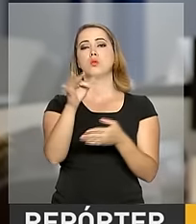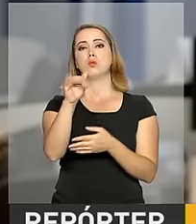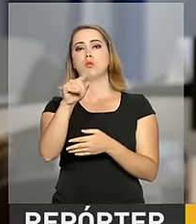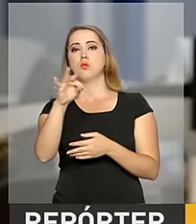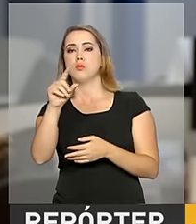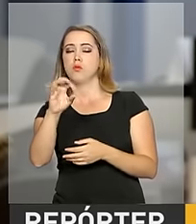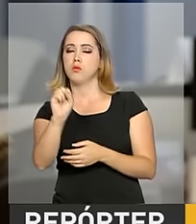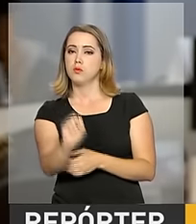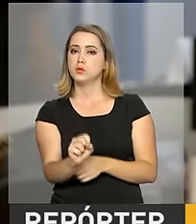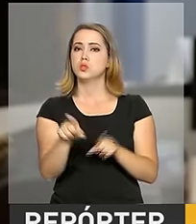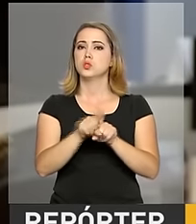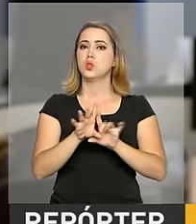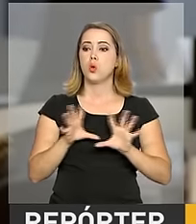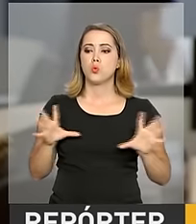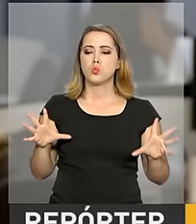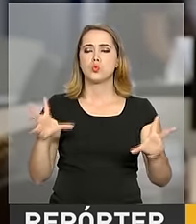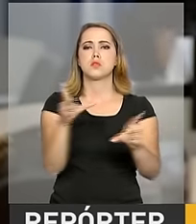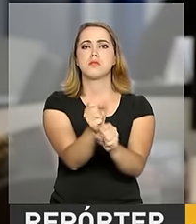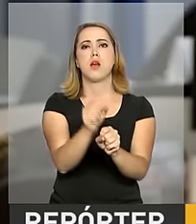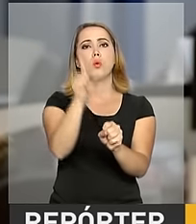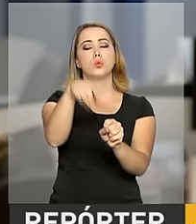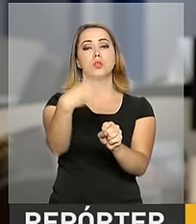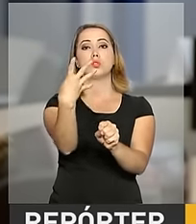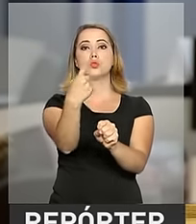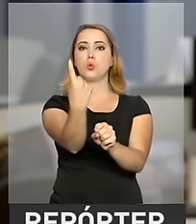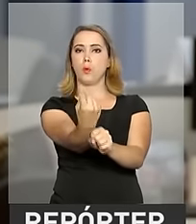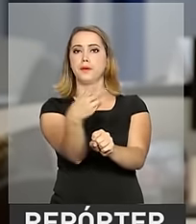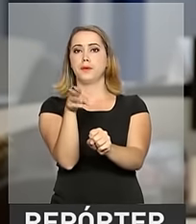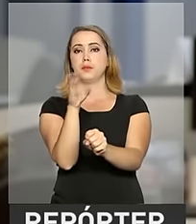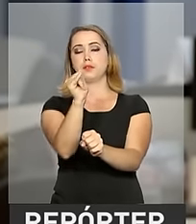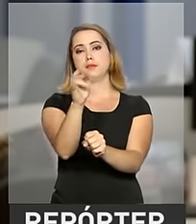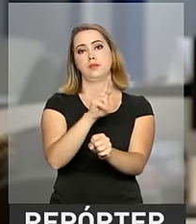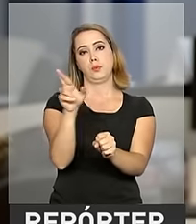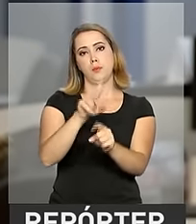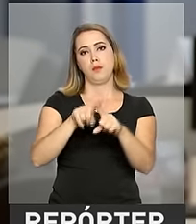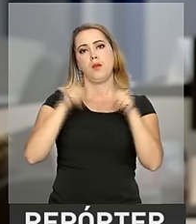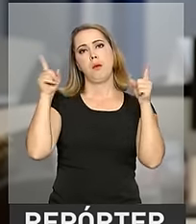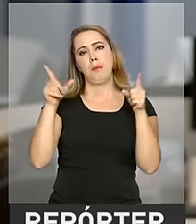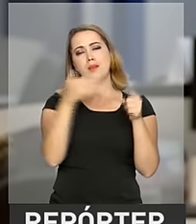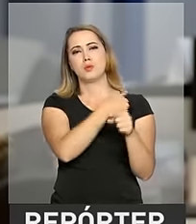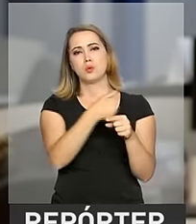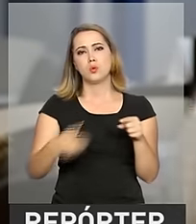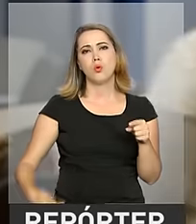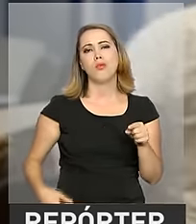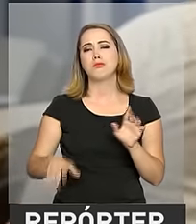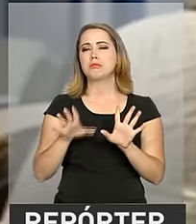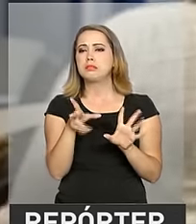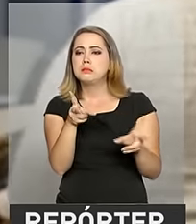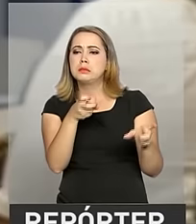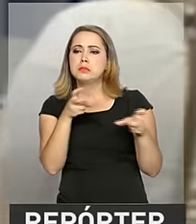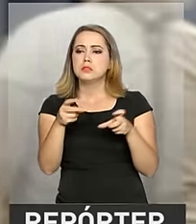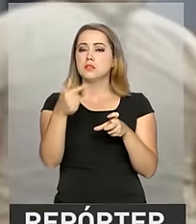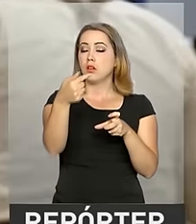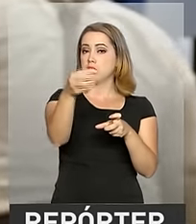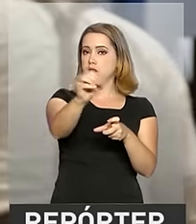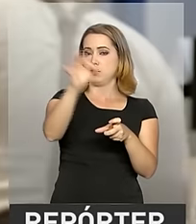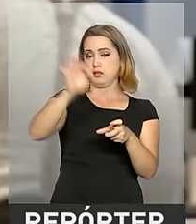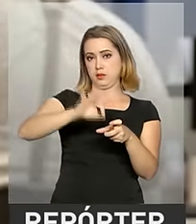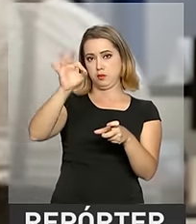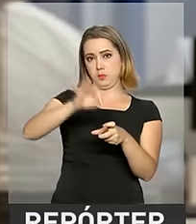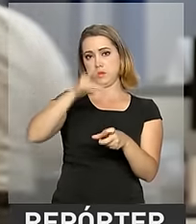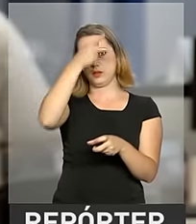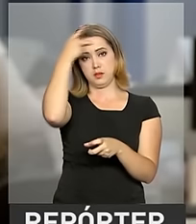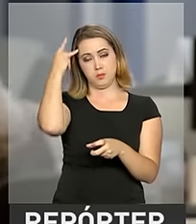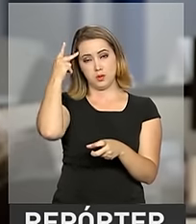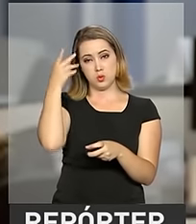o saldo total das contas inativas é de 41 bilhões de reais. Mas como o governo estima que só 70% das pessoas com direito